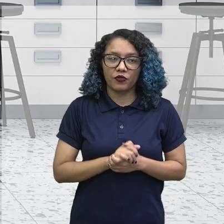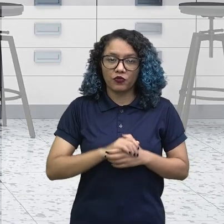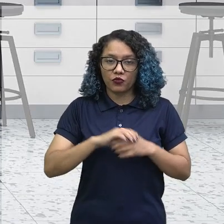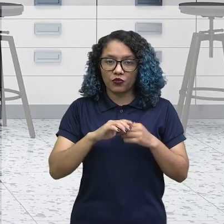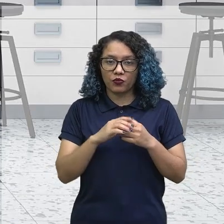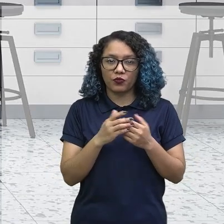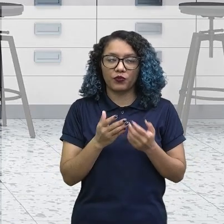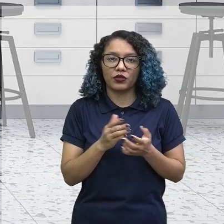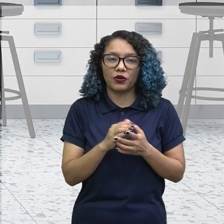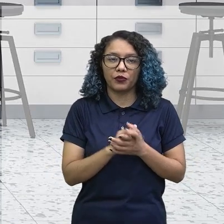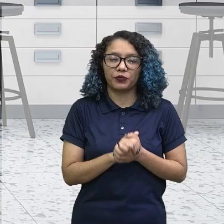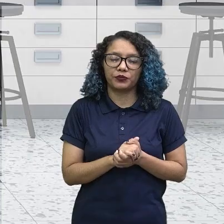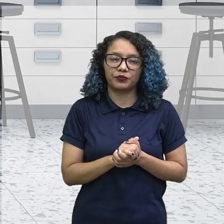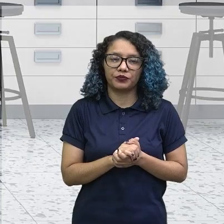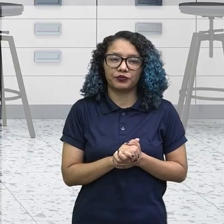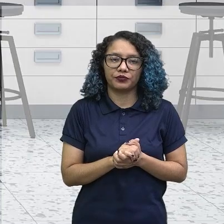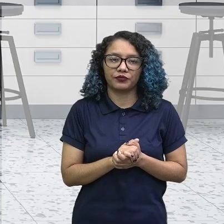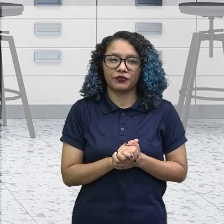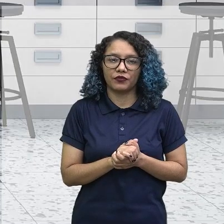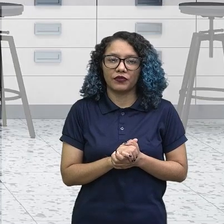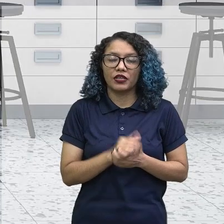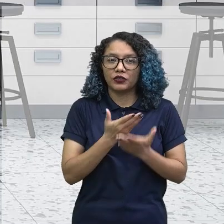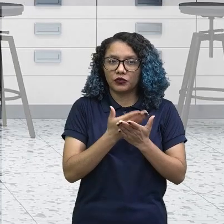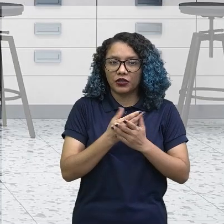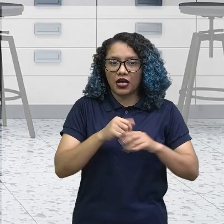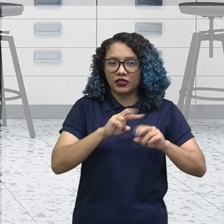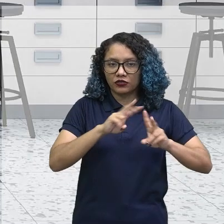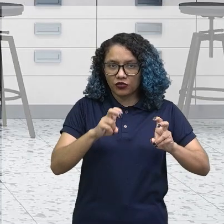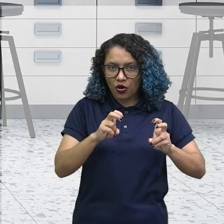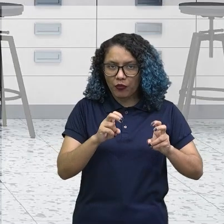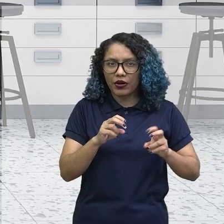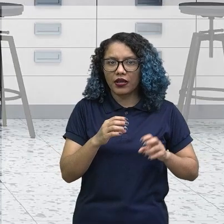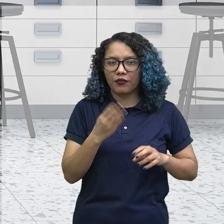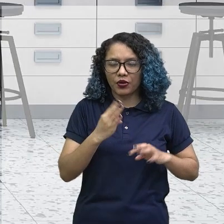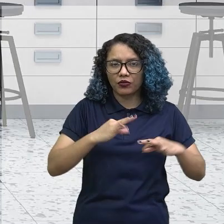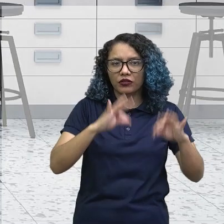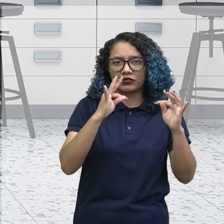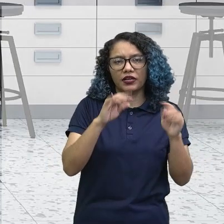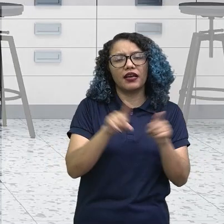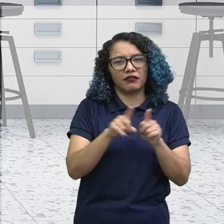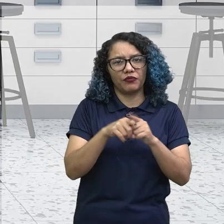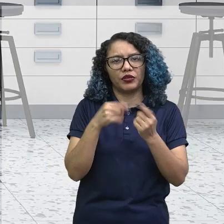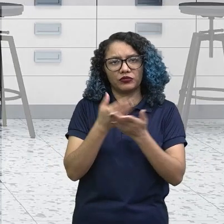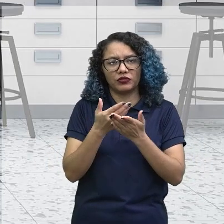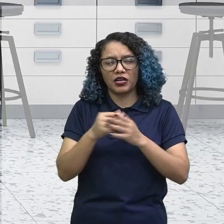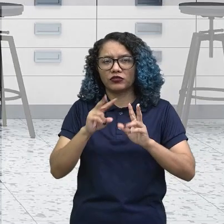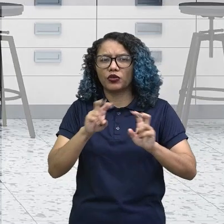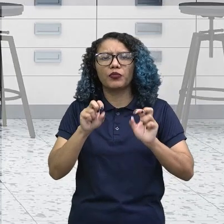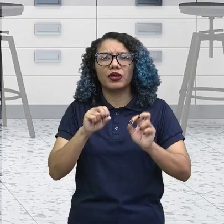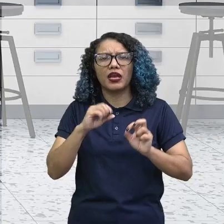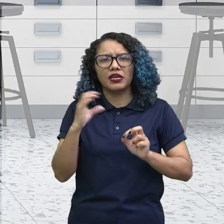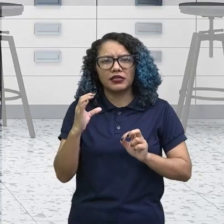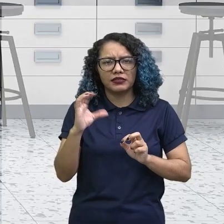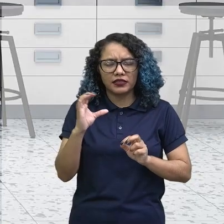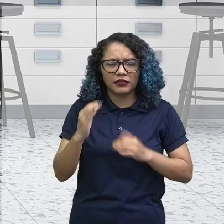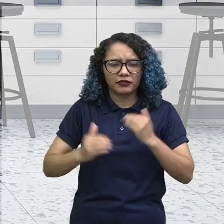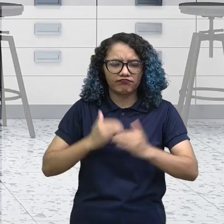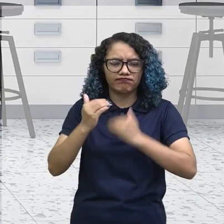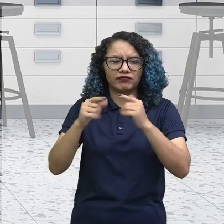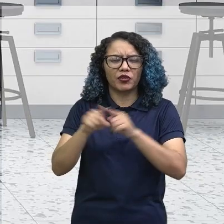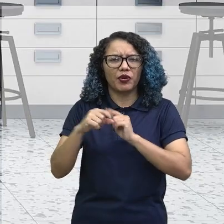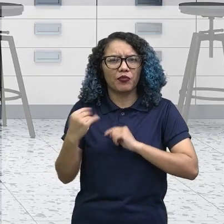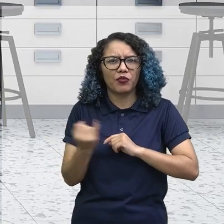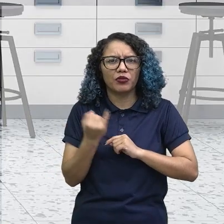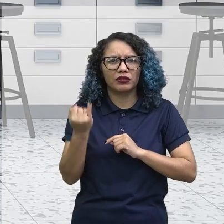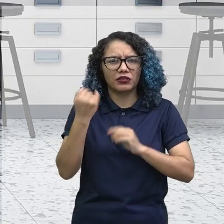biotecnologia é a gente falar também para vocês do avanço da ciência, da importância da pesquisa, né? Da importância dos